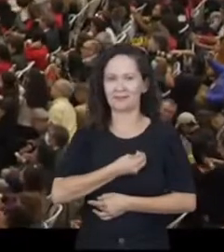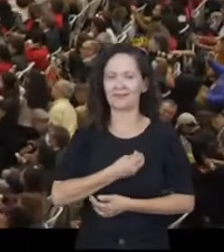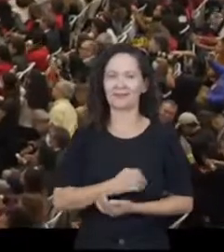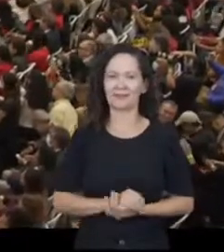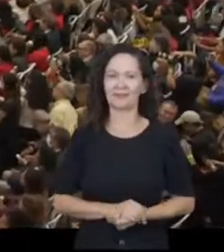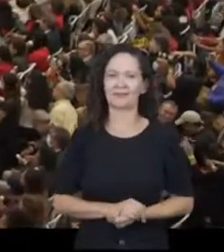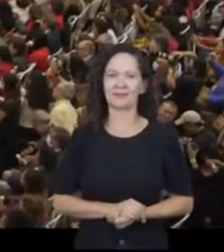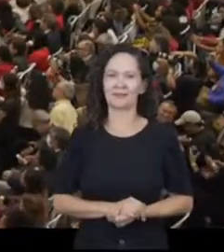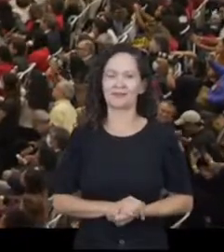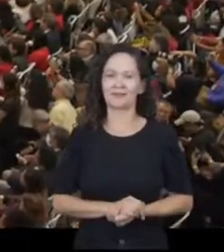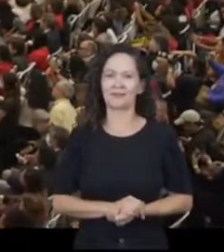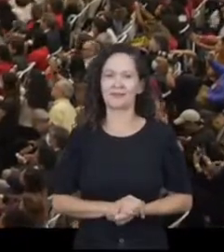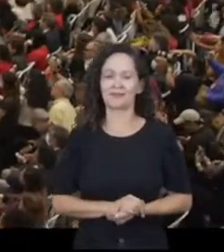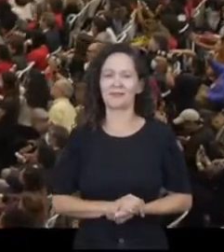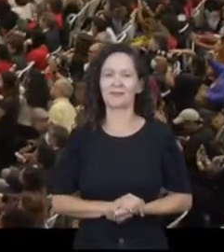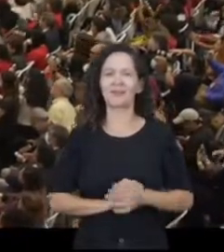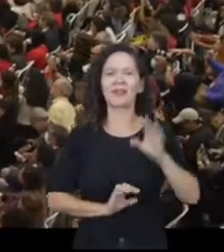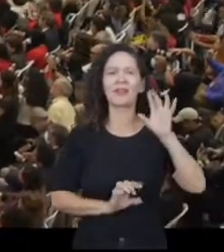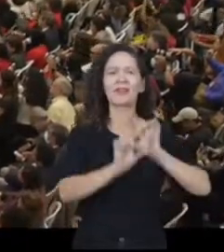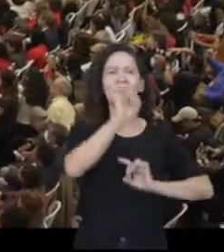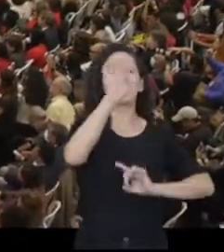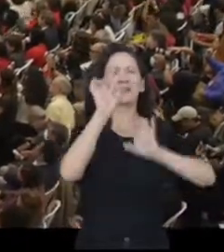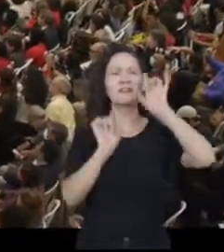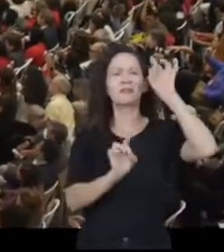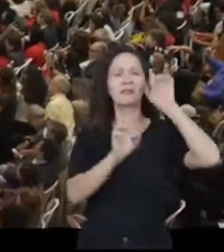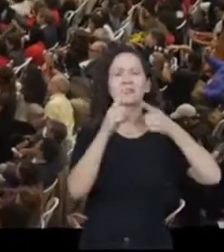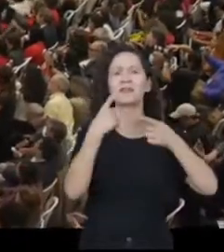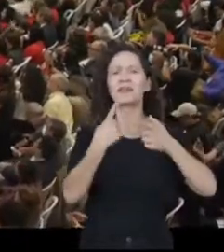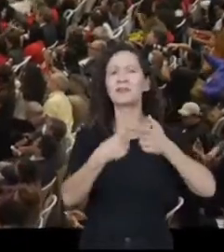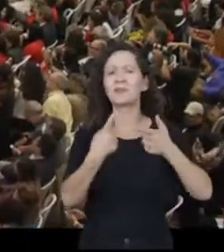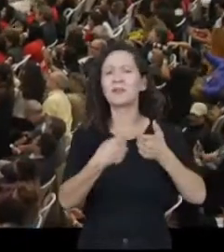Especial por contar com vocês.